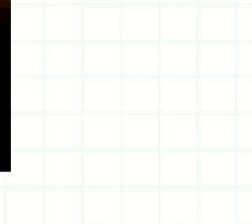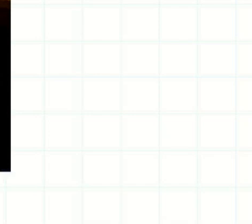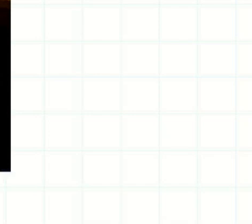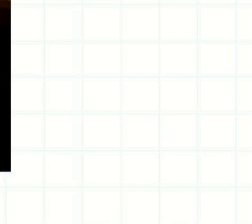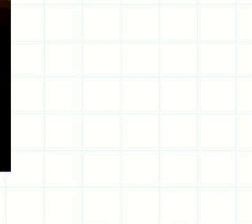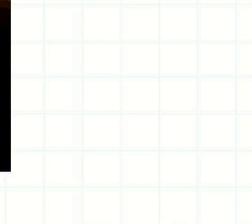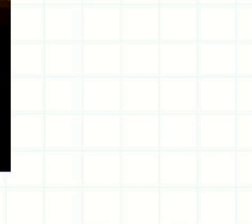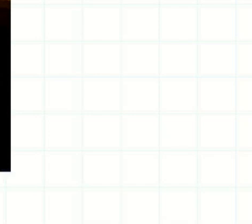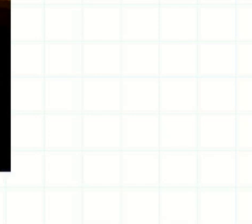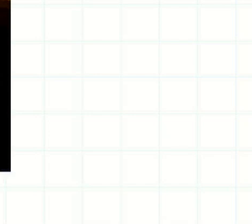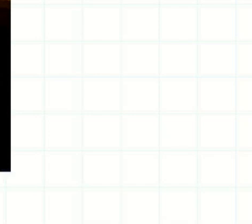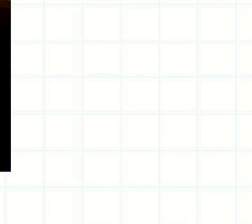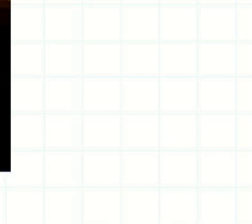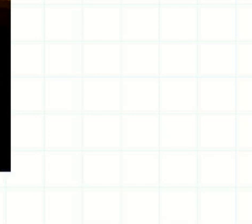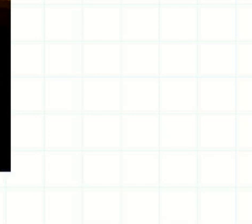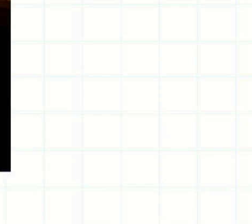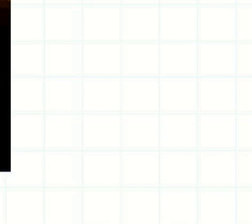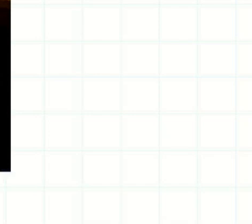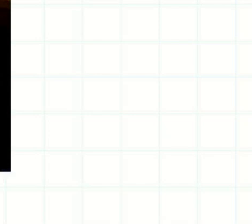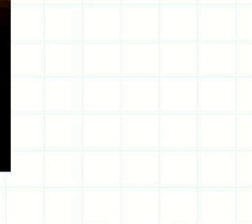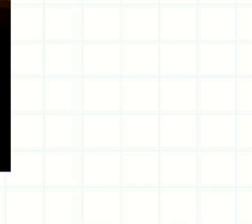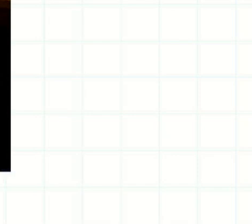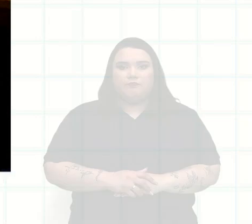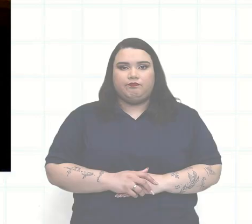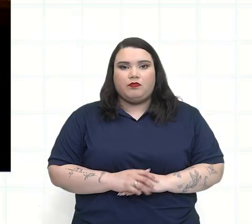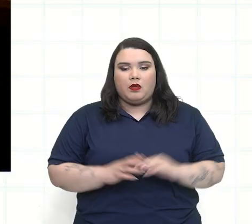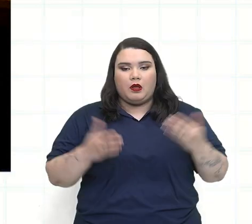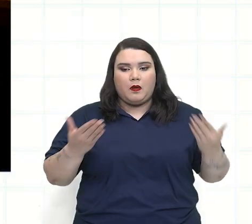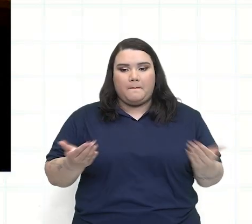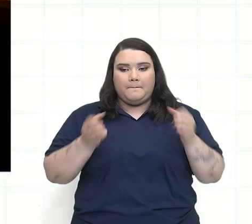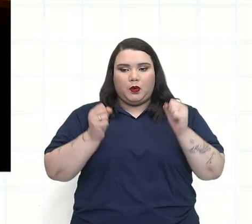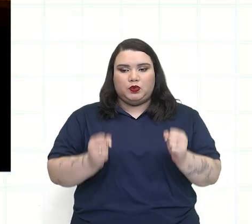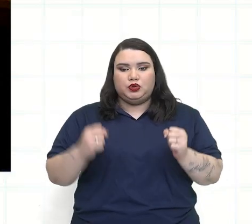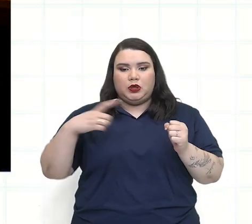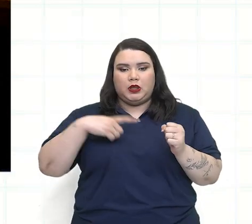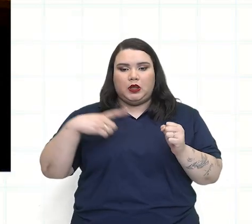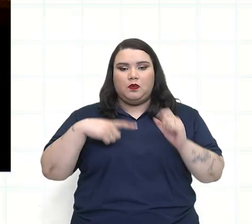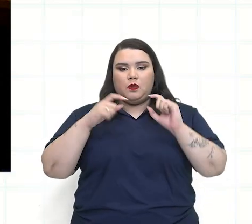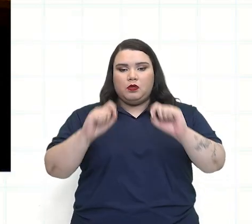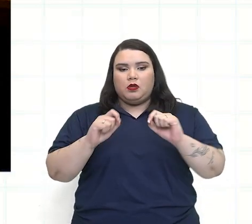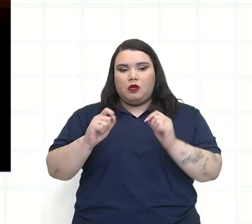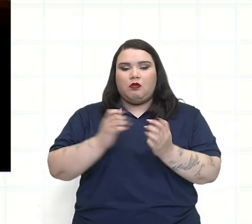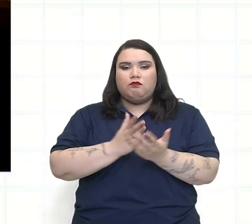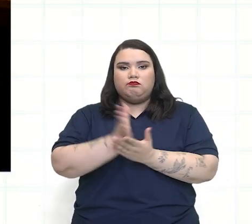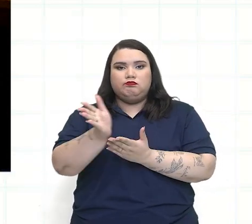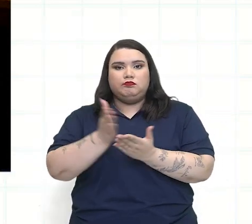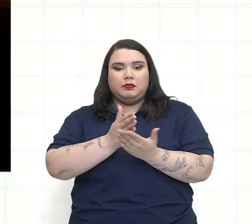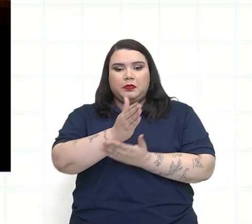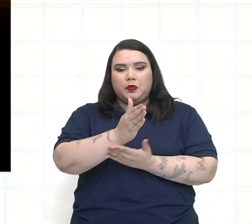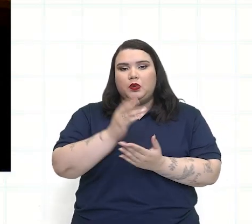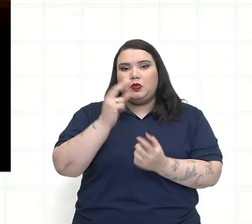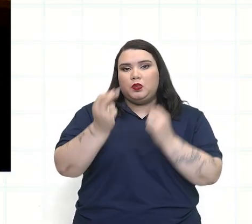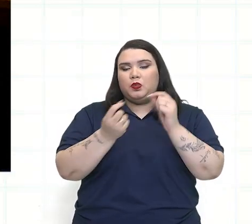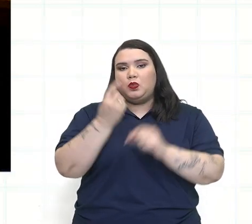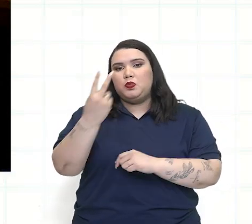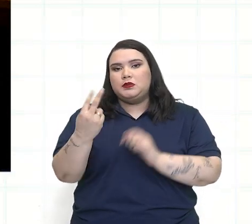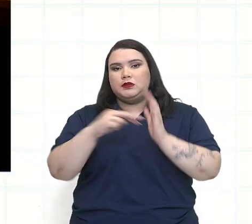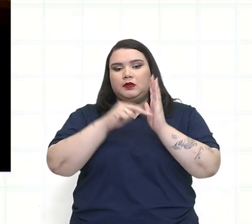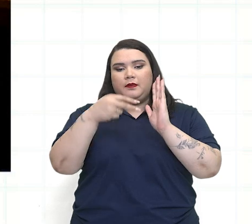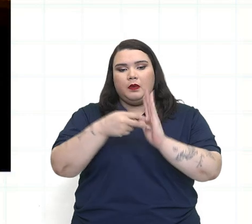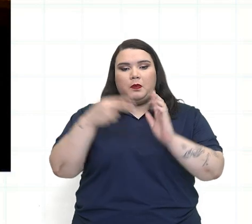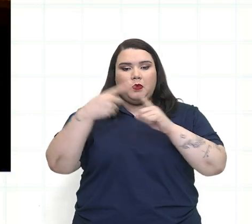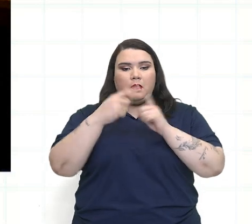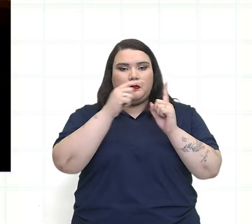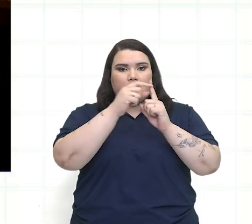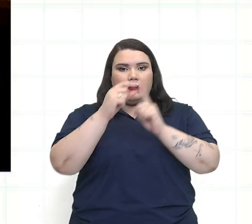possuir ambiguidade, estranheza. Por quê? Porque as palavras que estão compostas ali nessa estrutura, ela